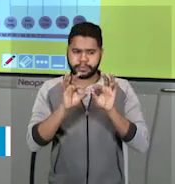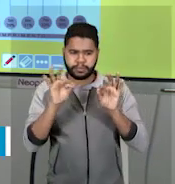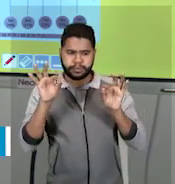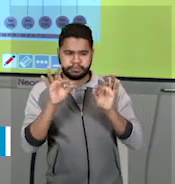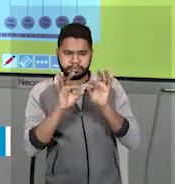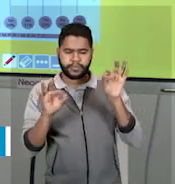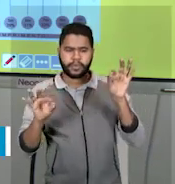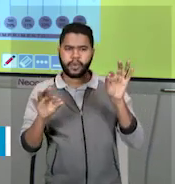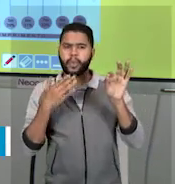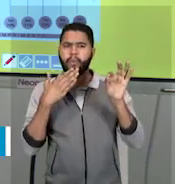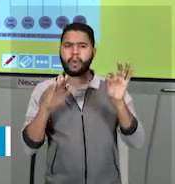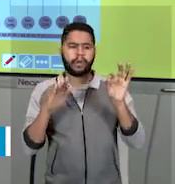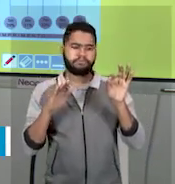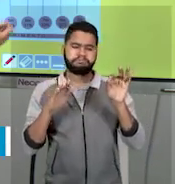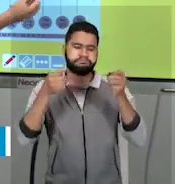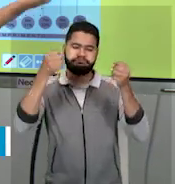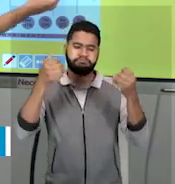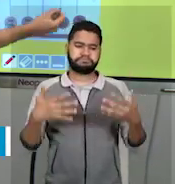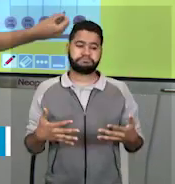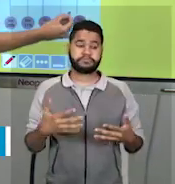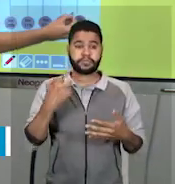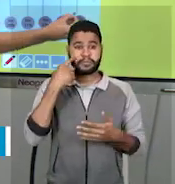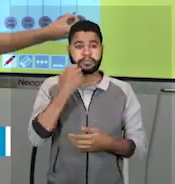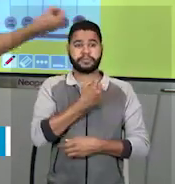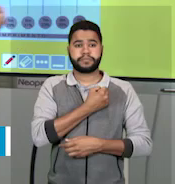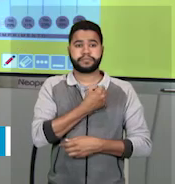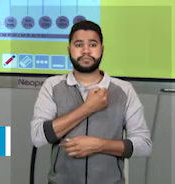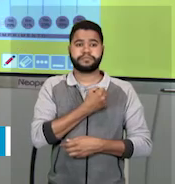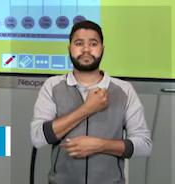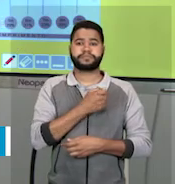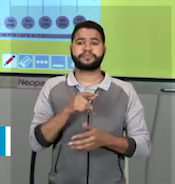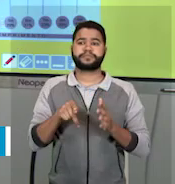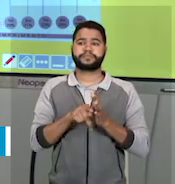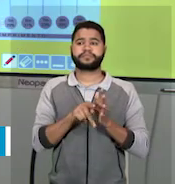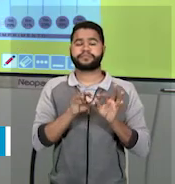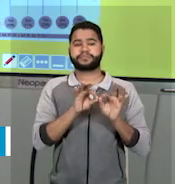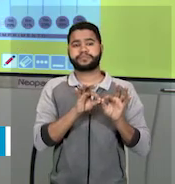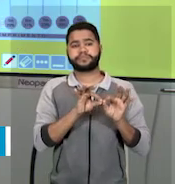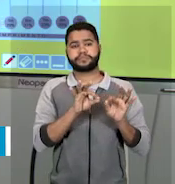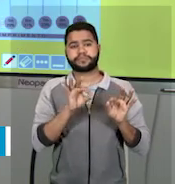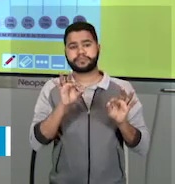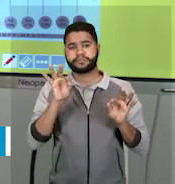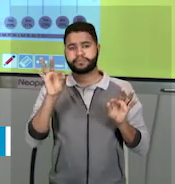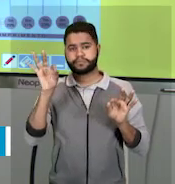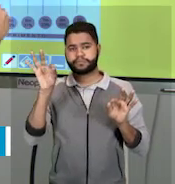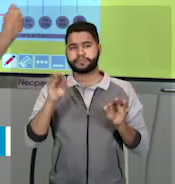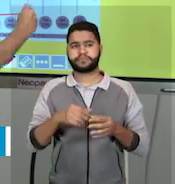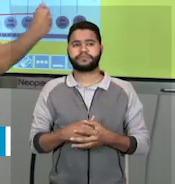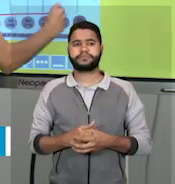Não. Mas vamos ver quais valores nós temos? Nós temos. Se a gente traçar uma reta aqui, ó,